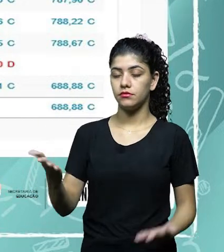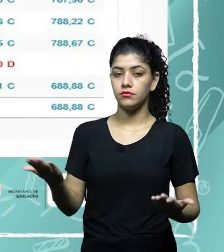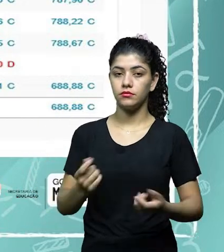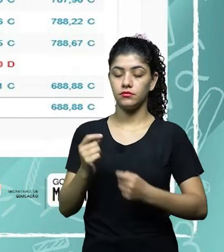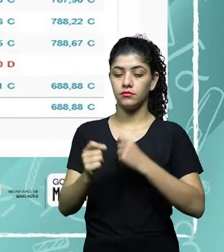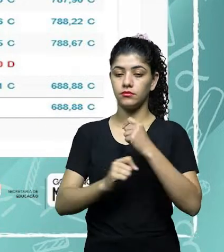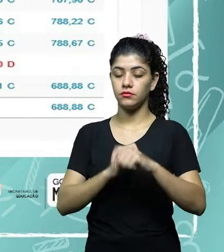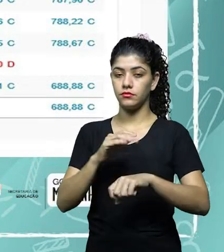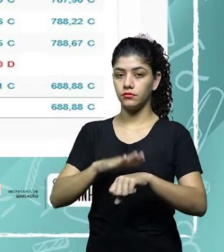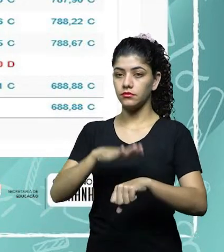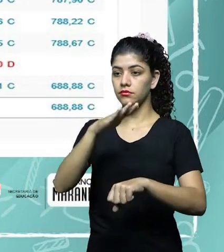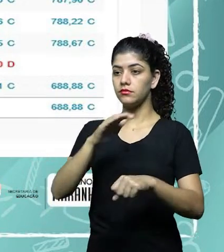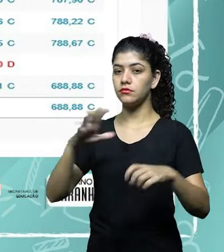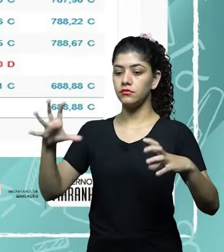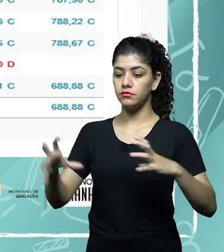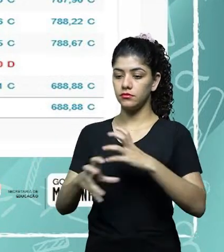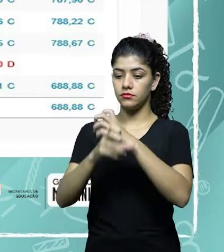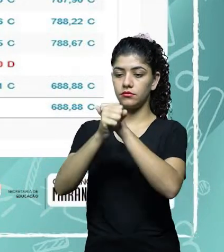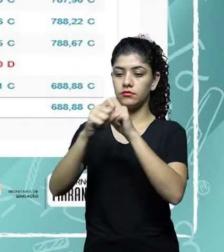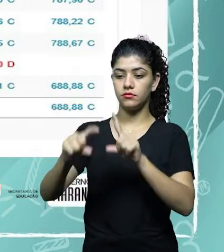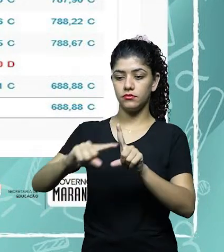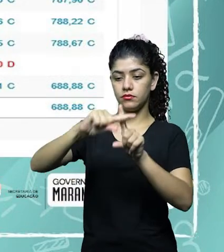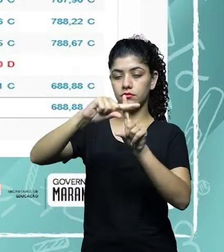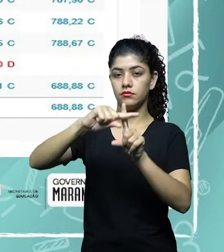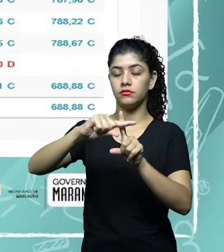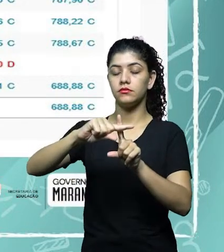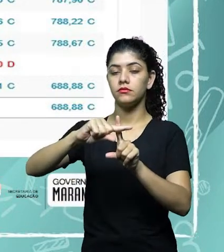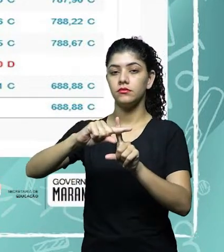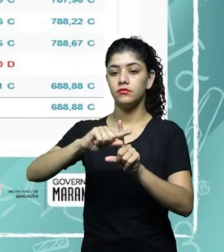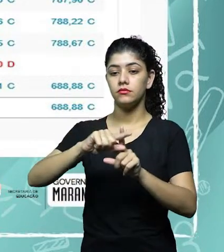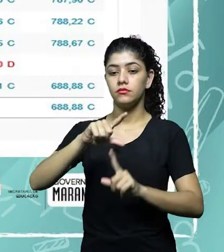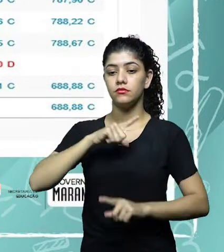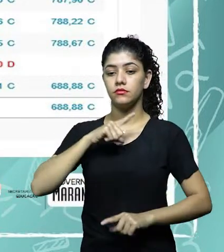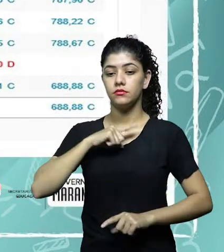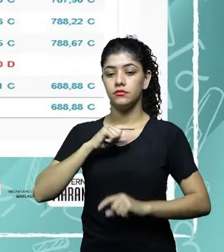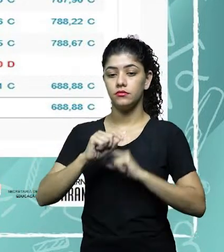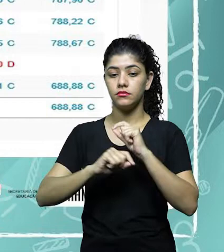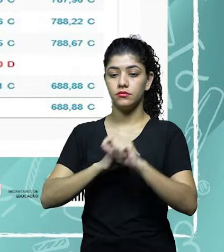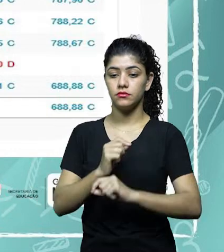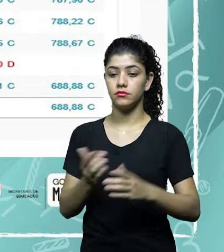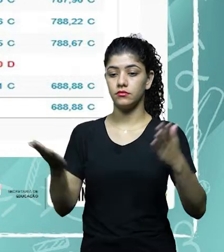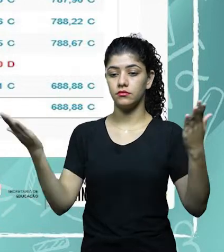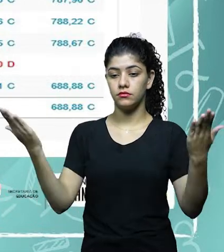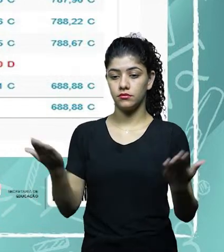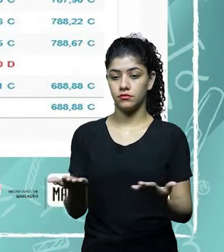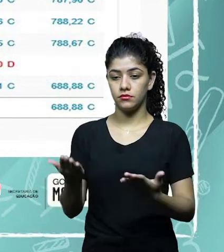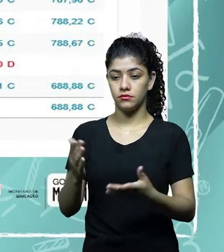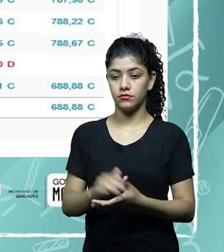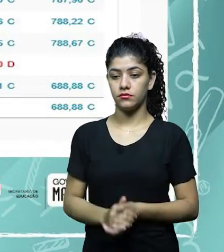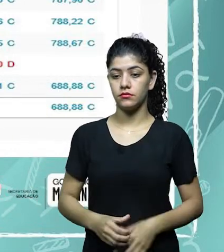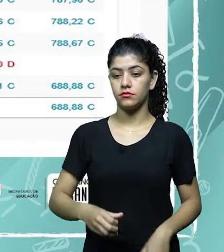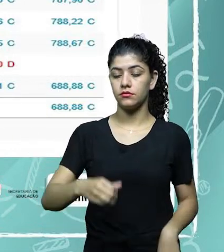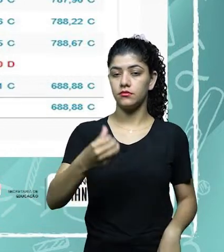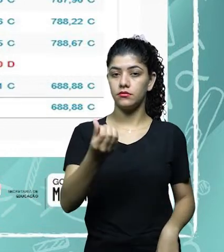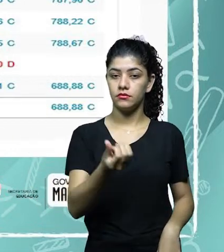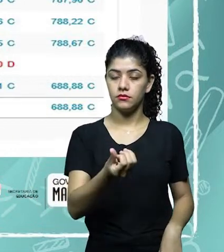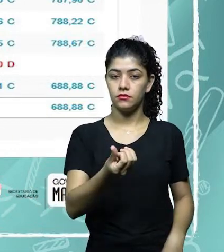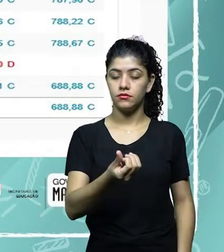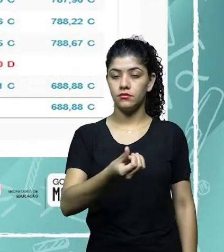57,29, logo esse valor vai ser somado com o saldo anterior. Então, ele já vai atualizado para R$